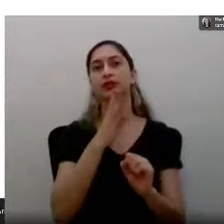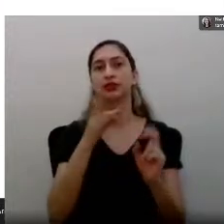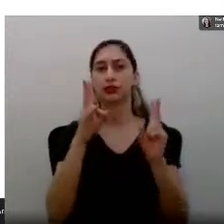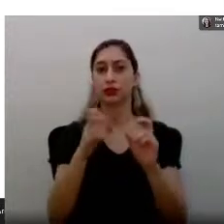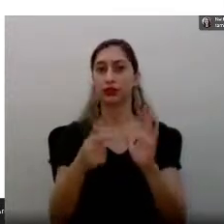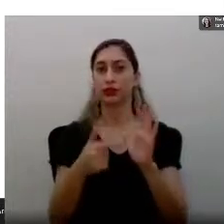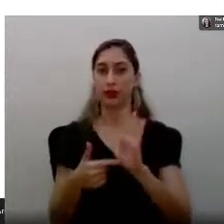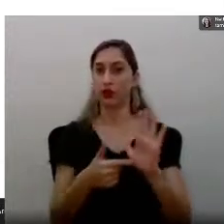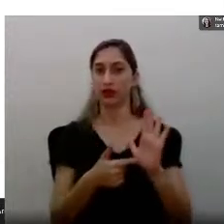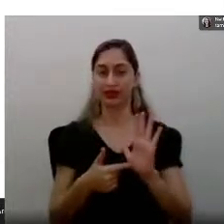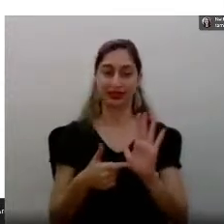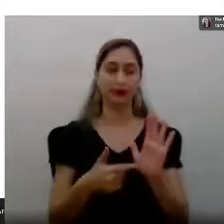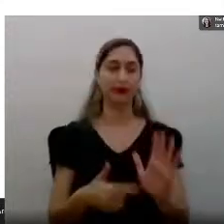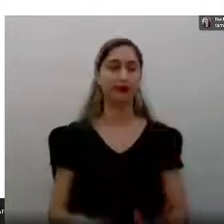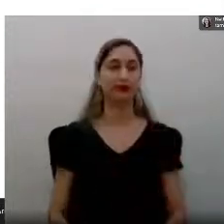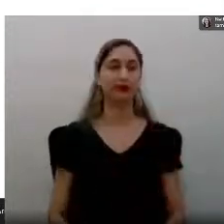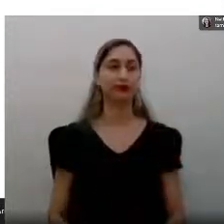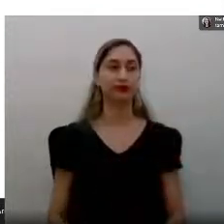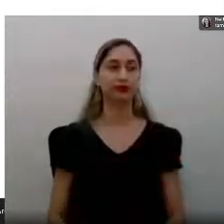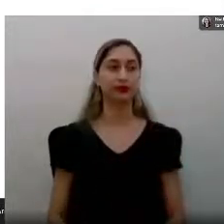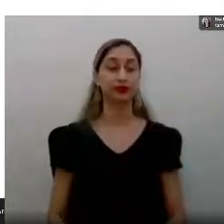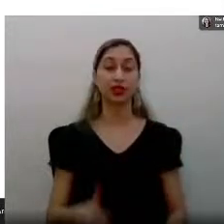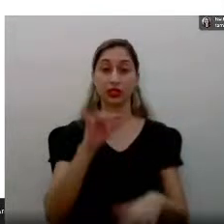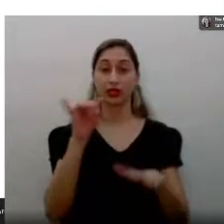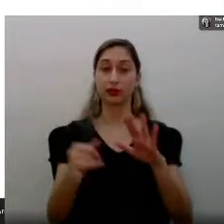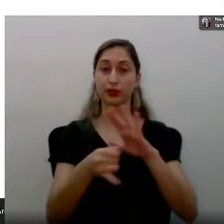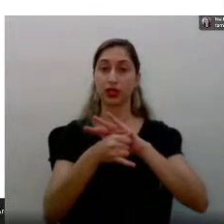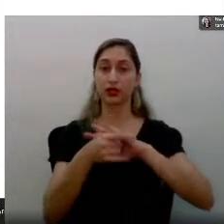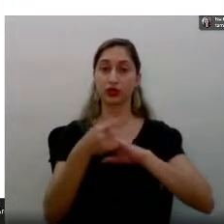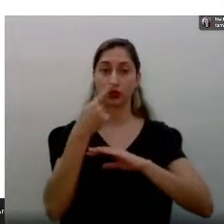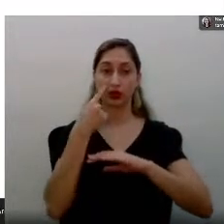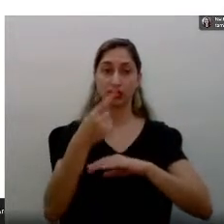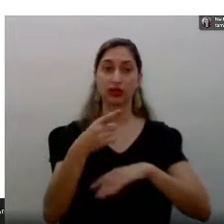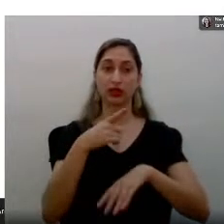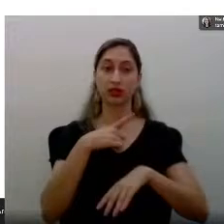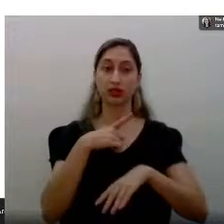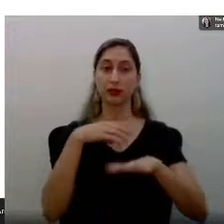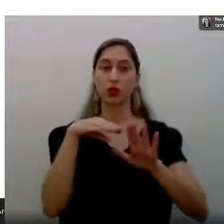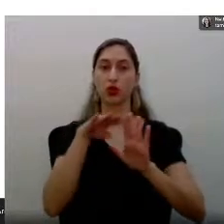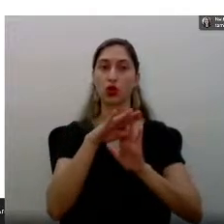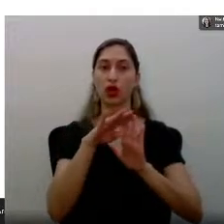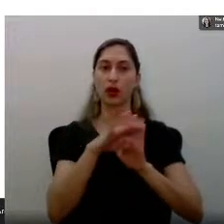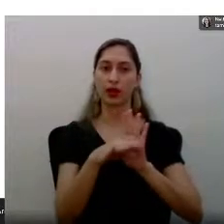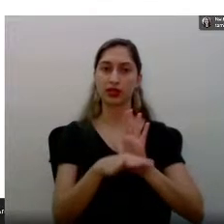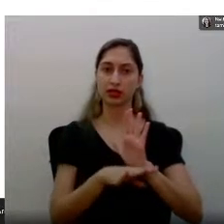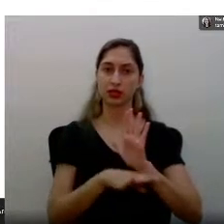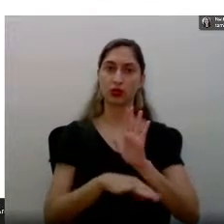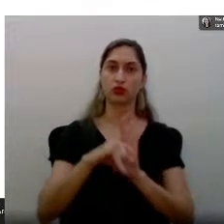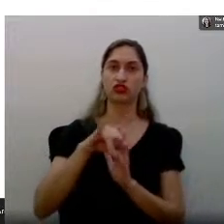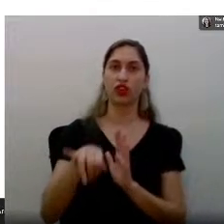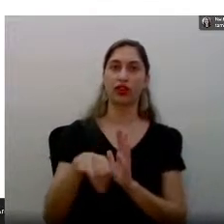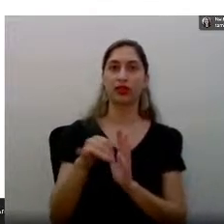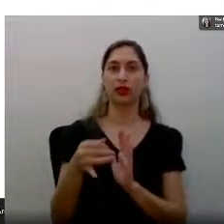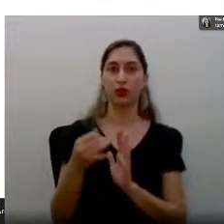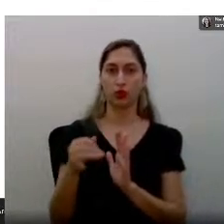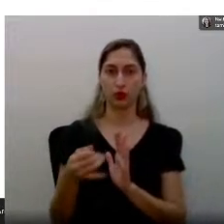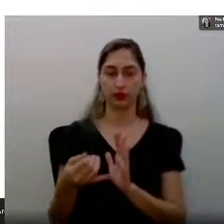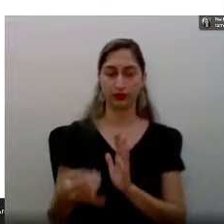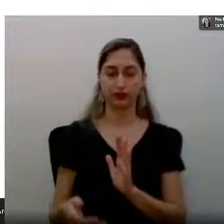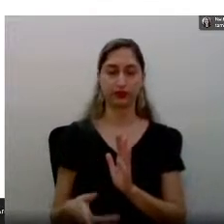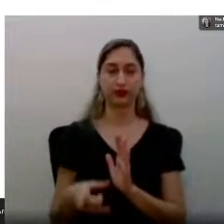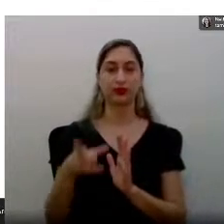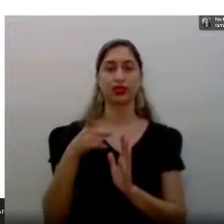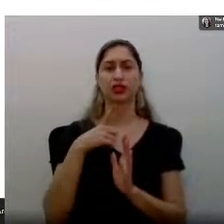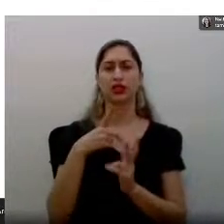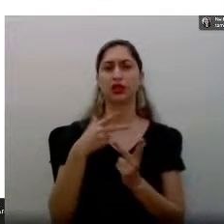beleza e aqui embaixo Olha a gente tem a nossa programação de Janeiro beleza nela tem algumas